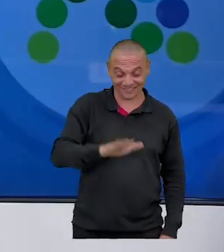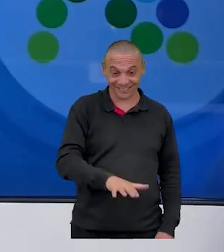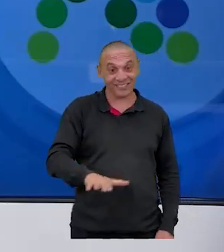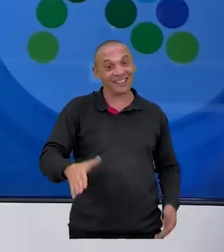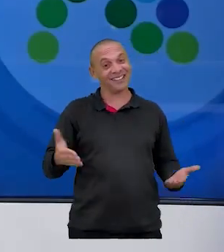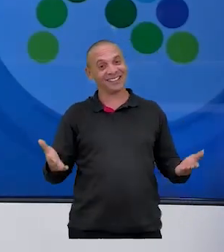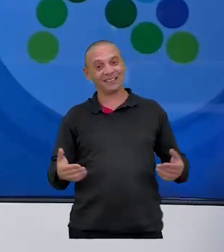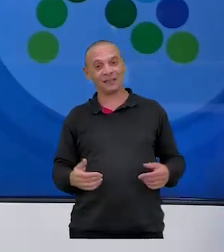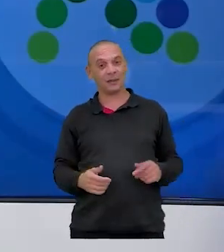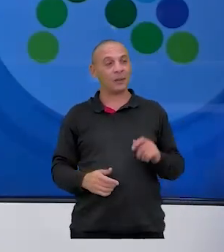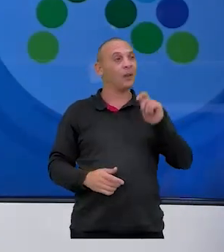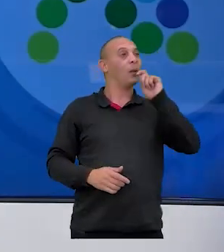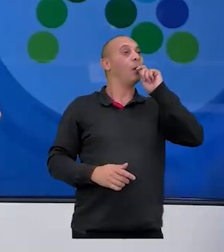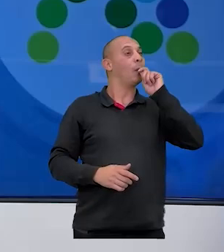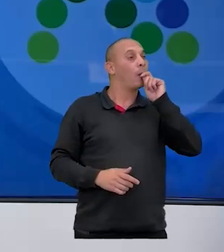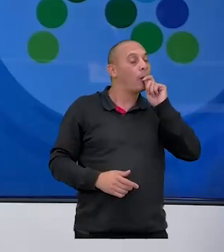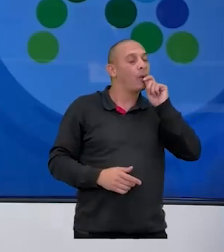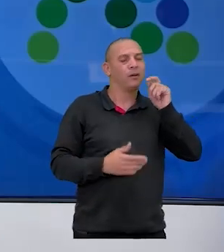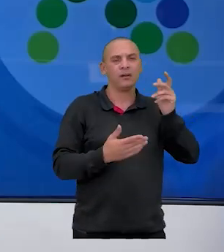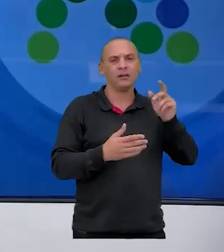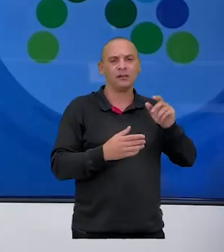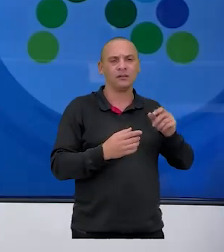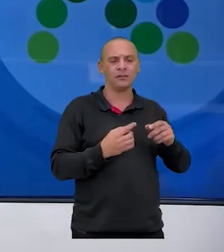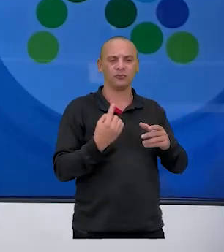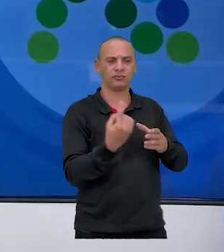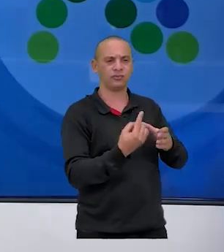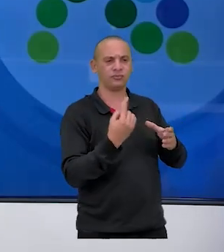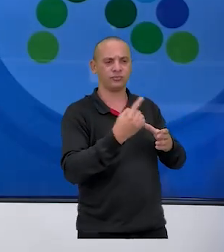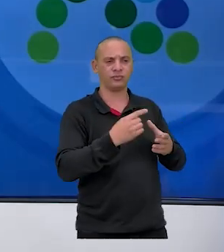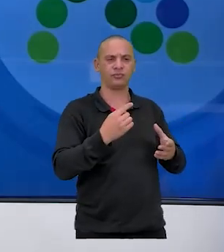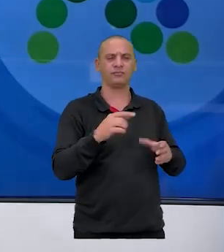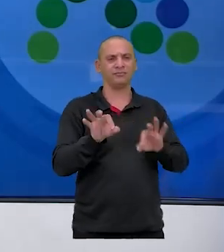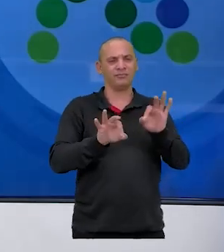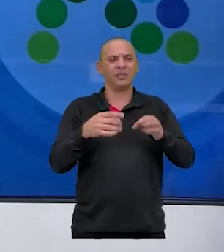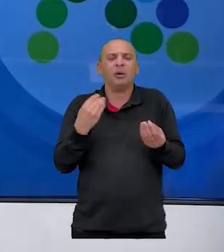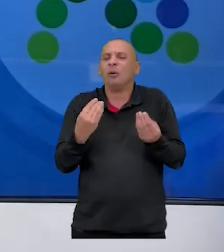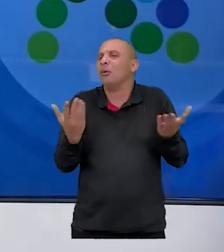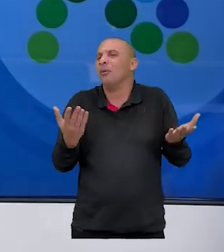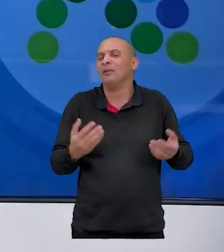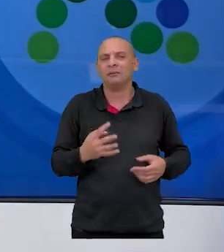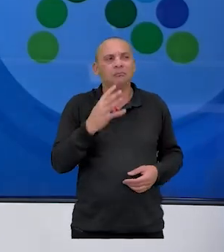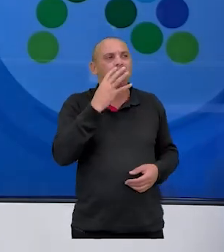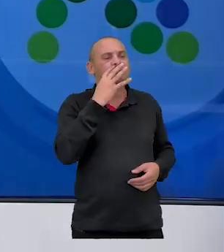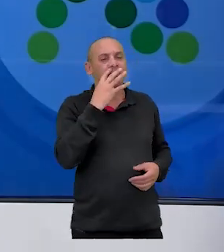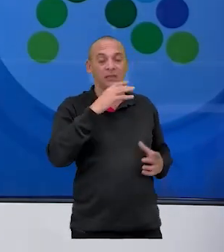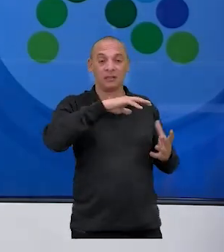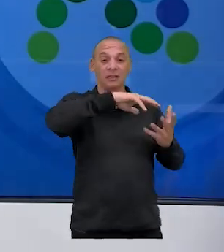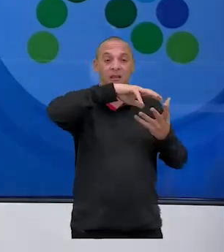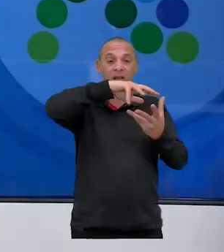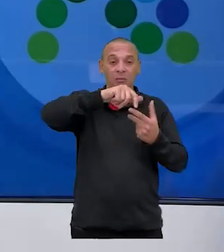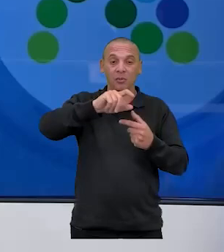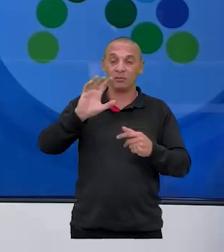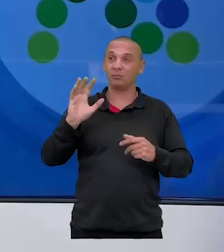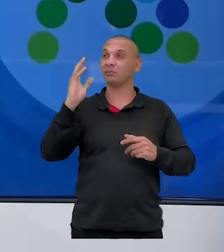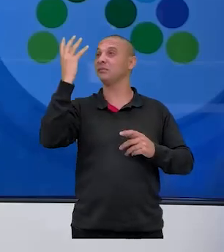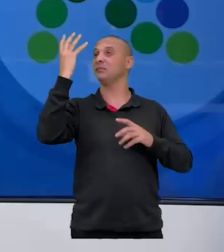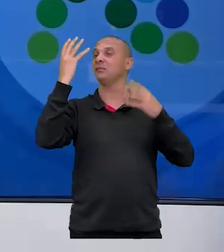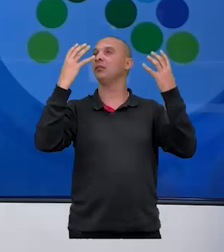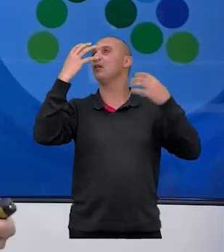o apito da panela de pressão, nossa, um apito da panela de pressão. Mas aí, com o mundo, vai cada vez causando